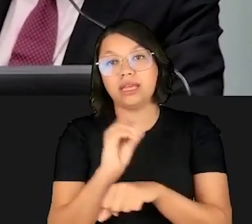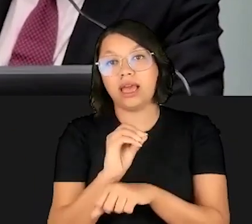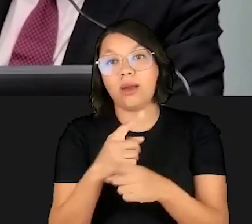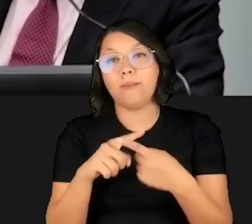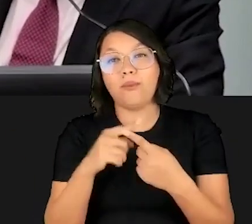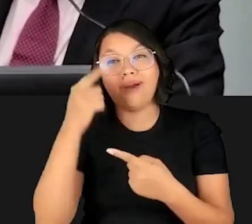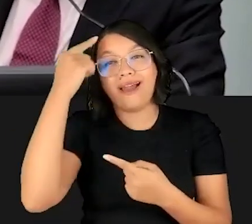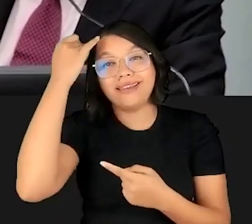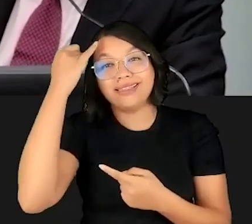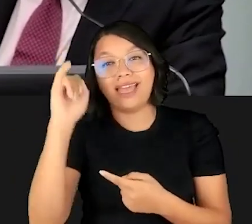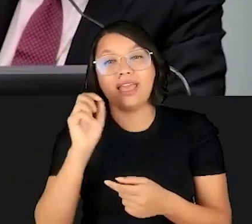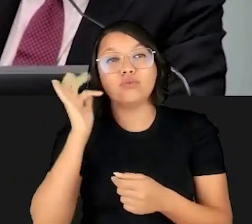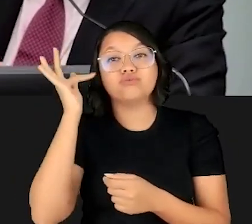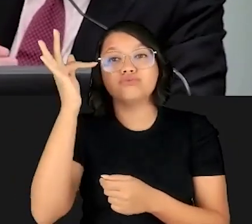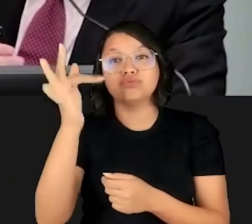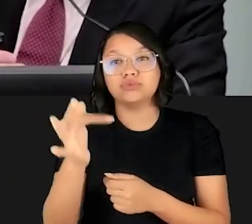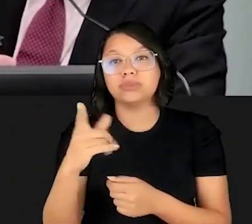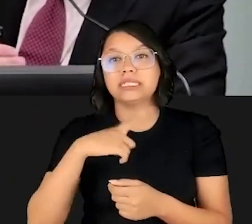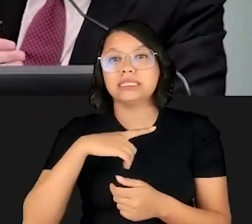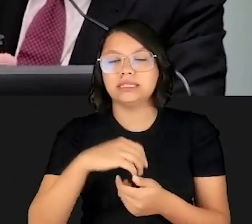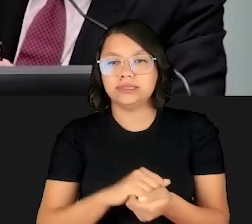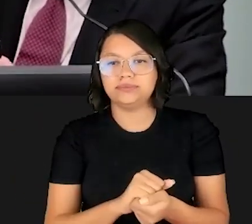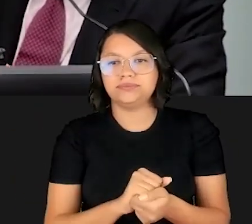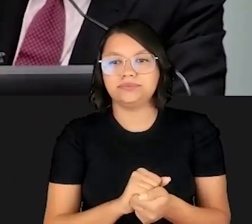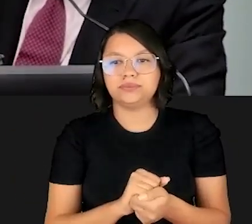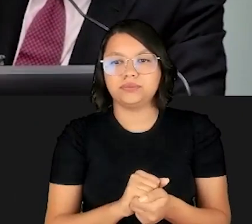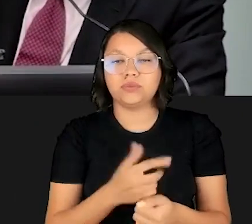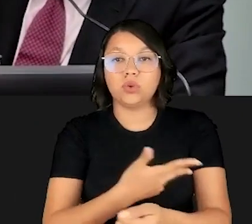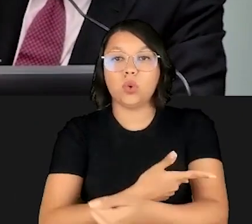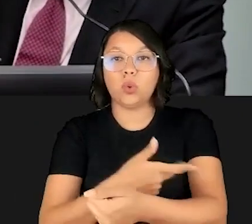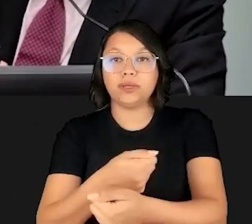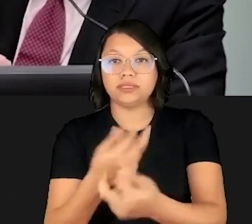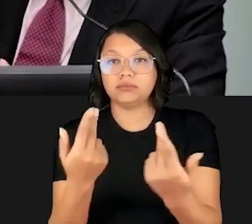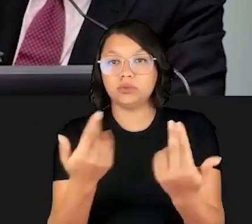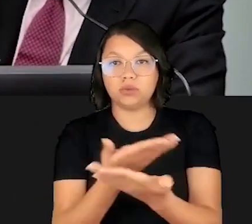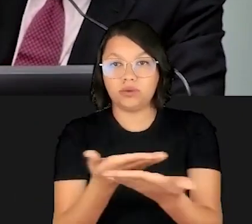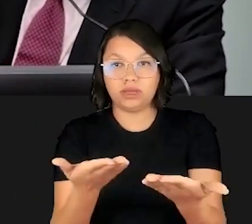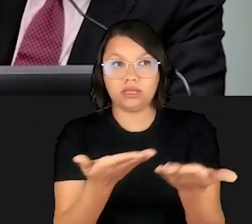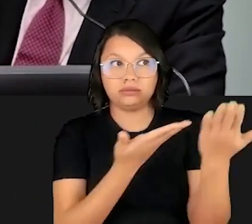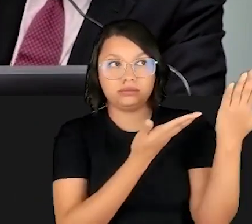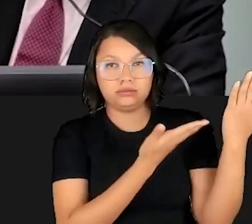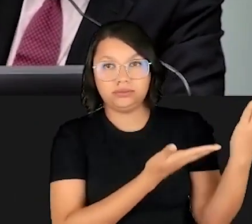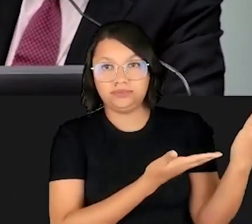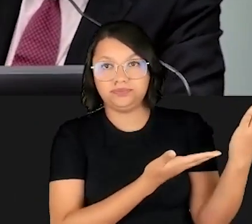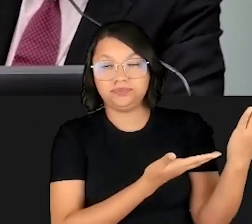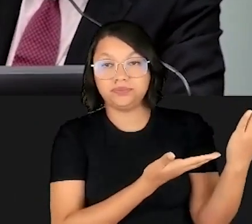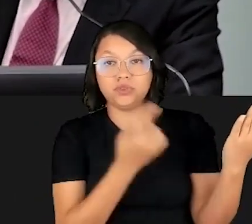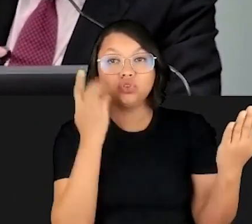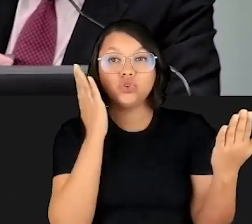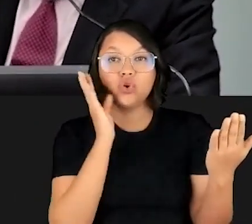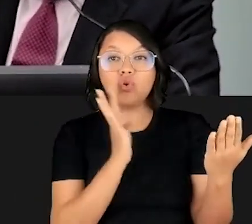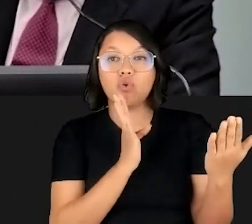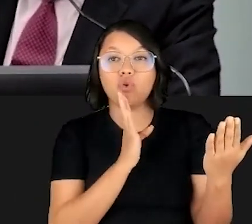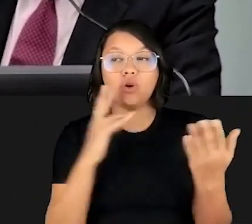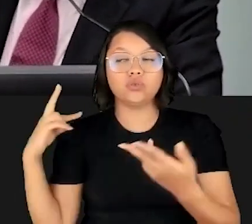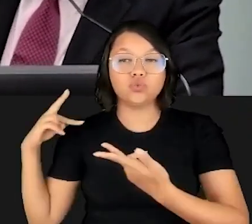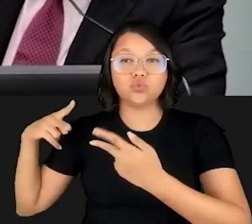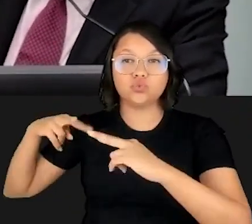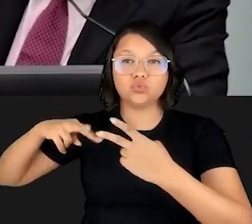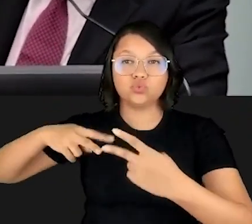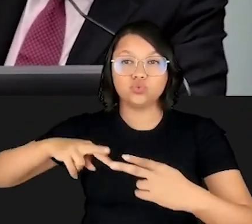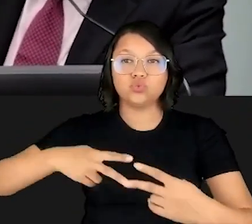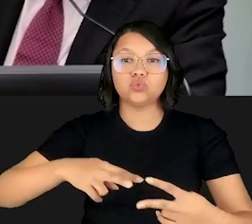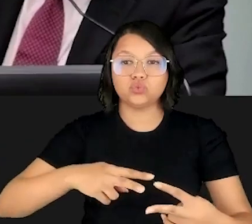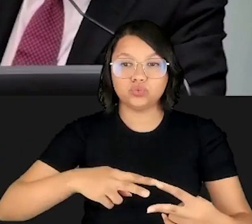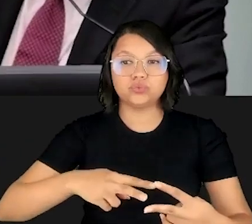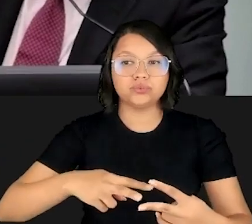ideia no futuro é você ter um exame como esse, é um exame de sequenciamento genético do tumor, ainda não está disponível no